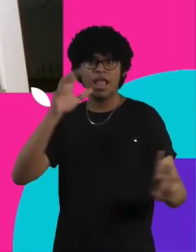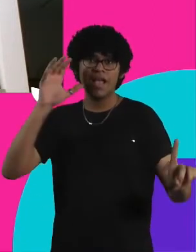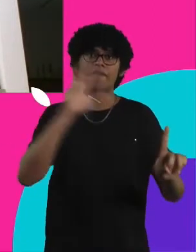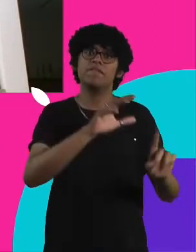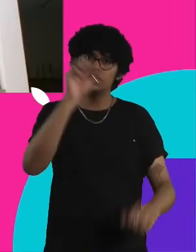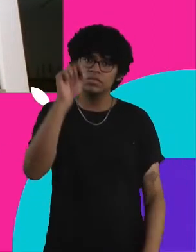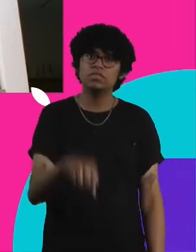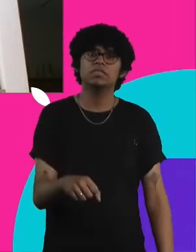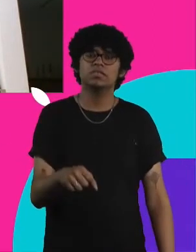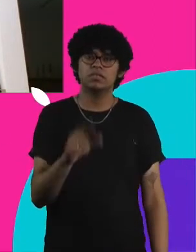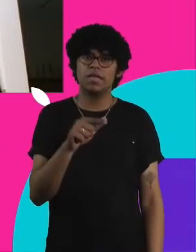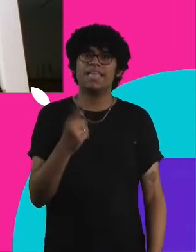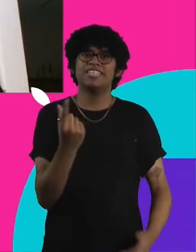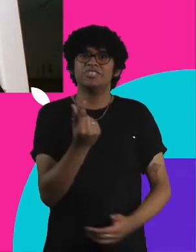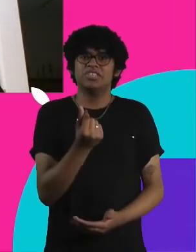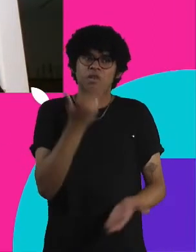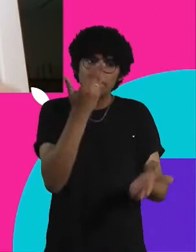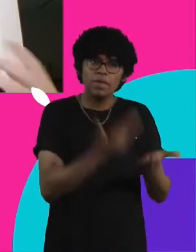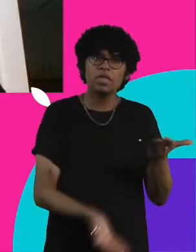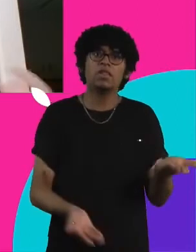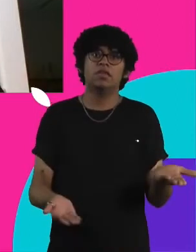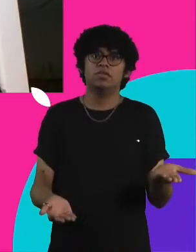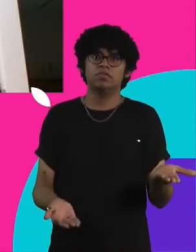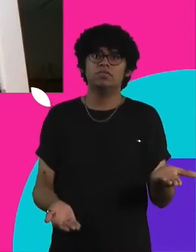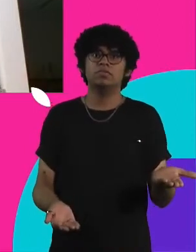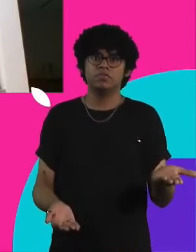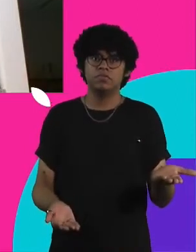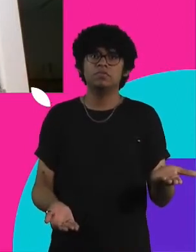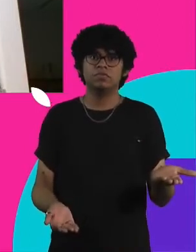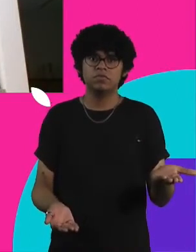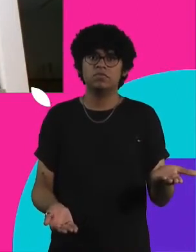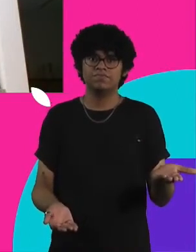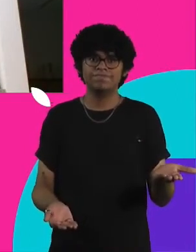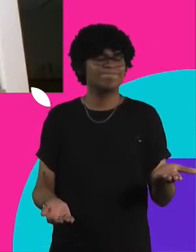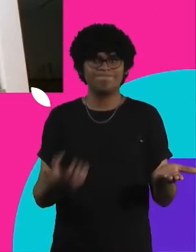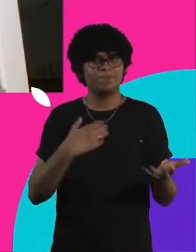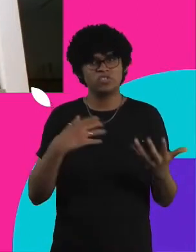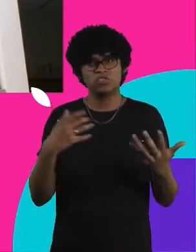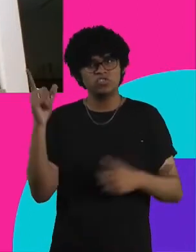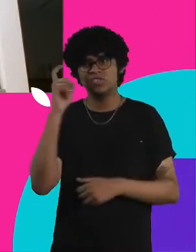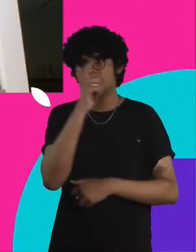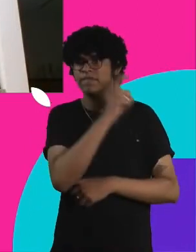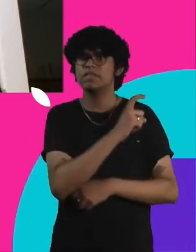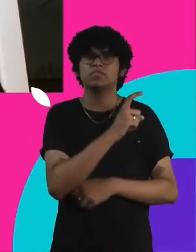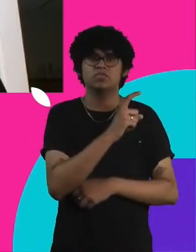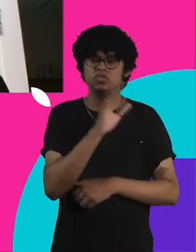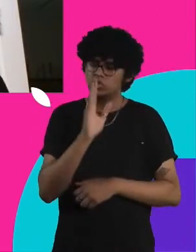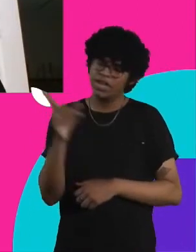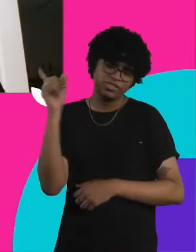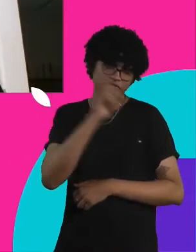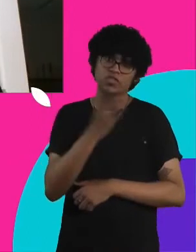Perderam recurso financeiro, perderam uma situação muito difícil, ou seja, empreender já era difícil para elas,